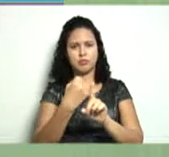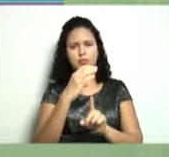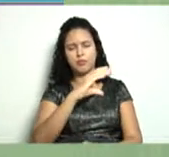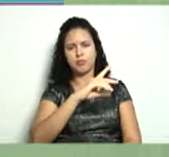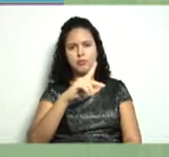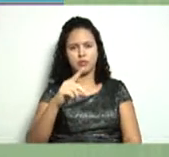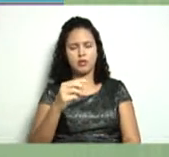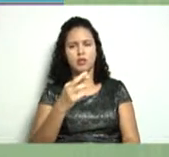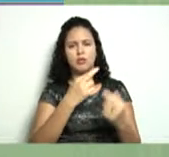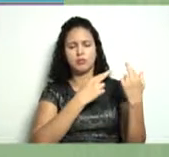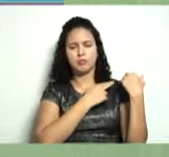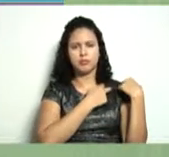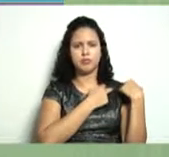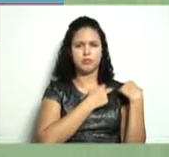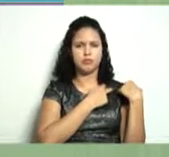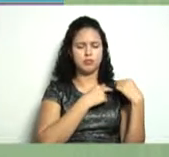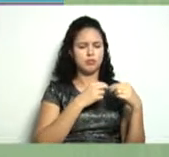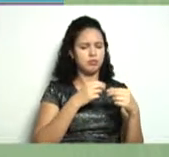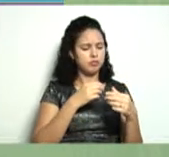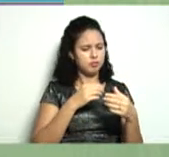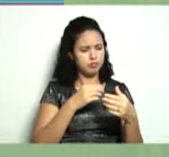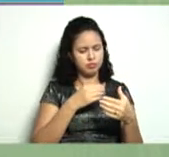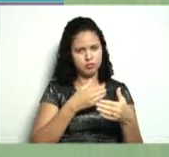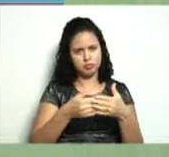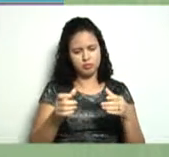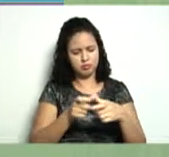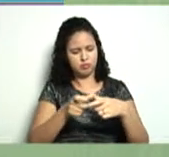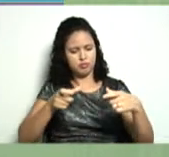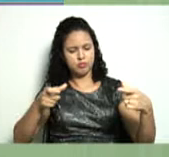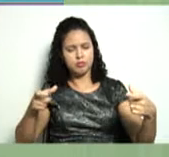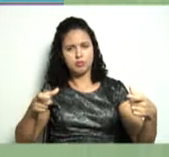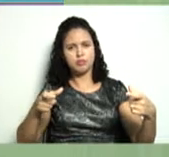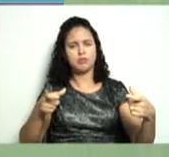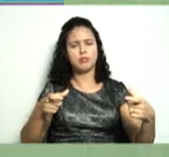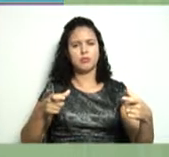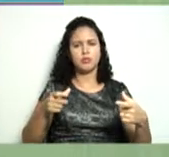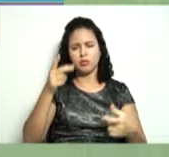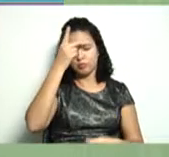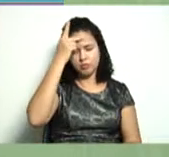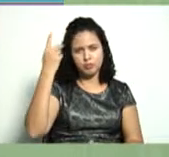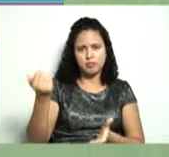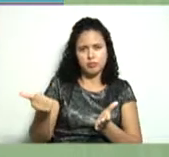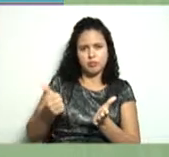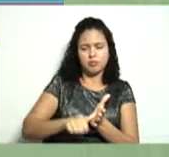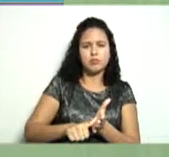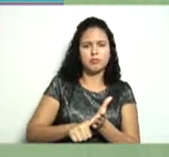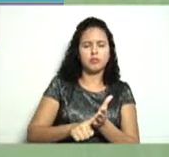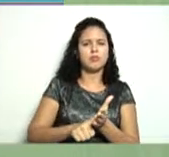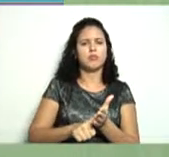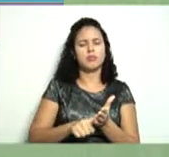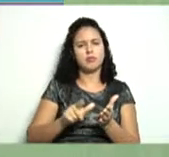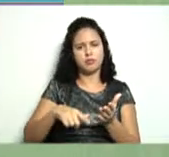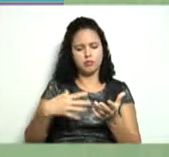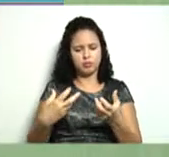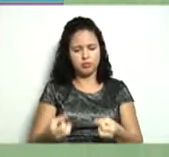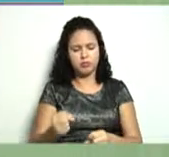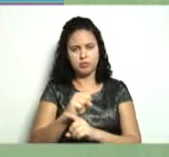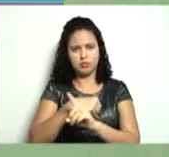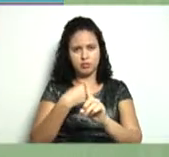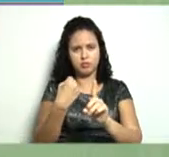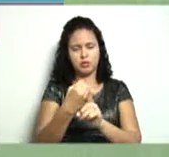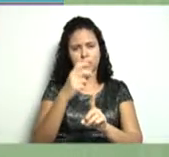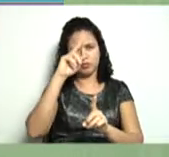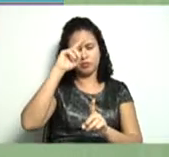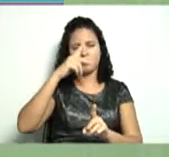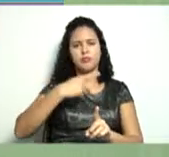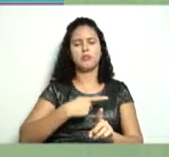serão de responsabilidade ilimitada quando a responsabilidade do associado pelos compromissos da sociedade for